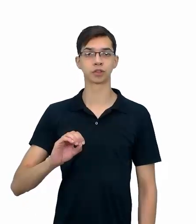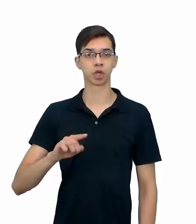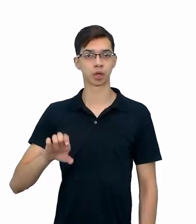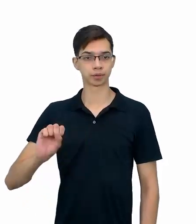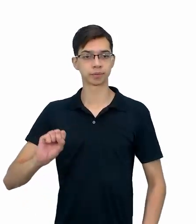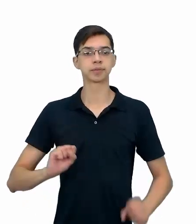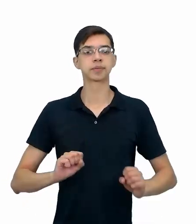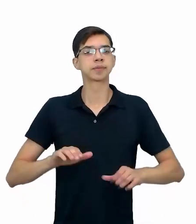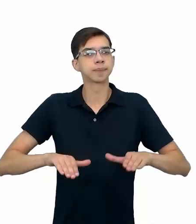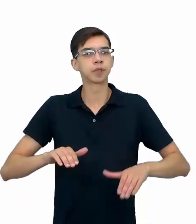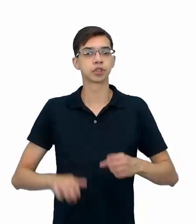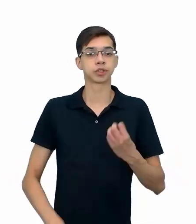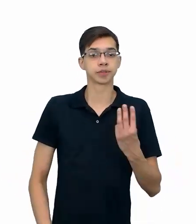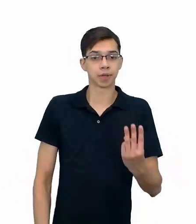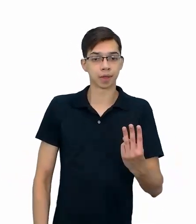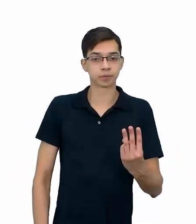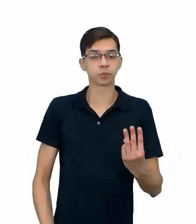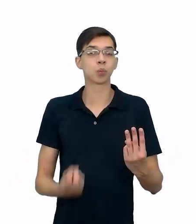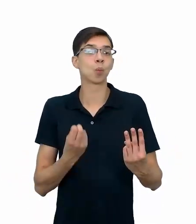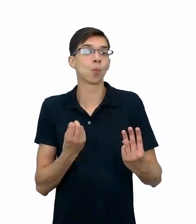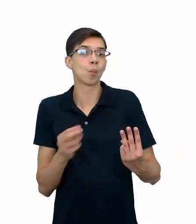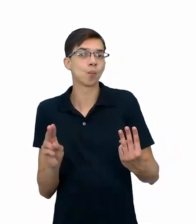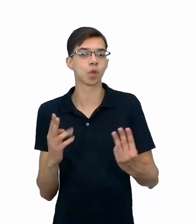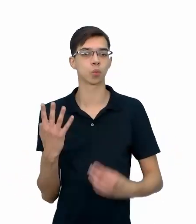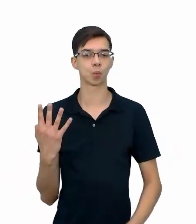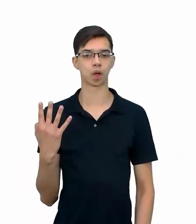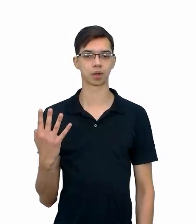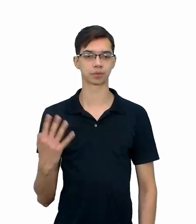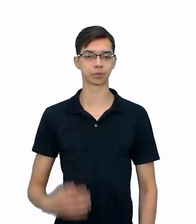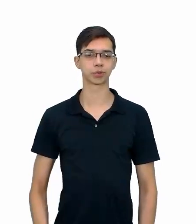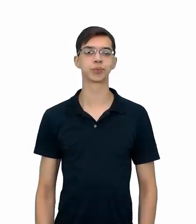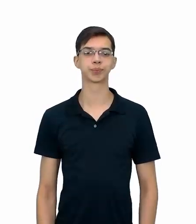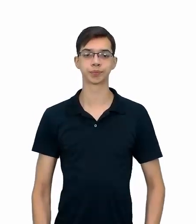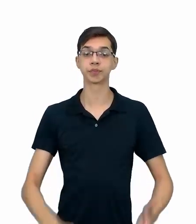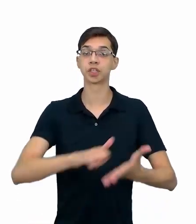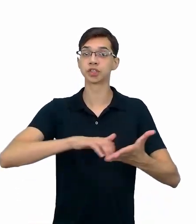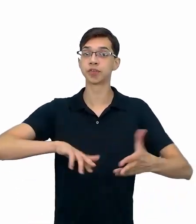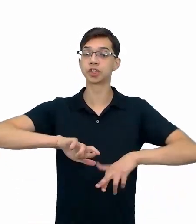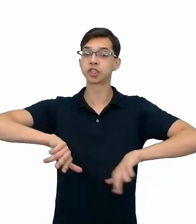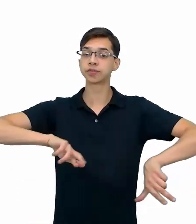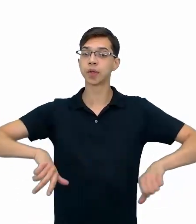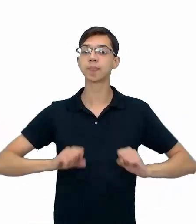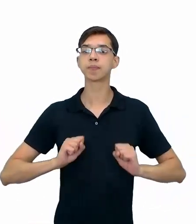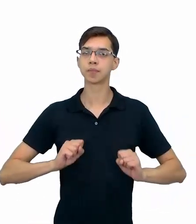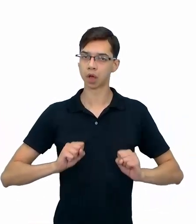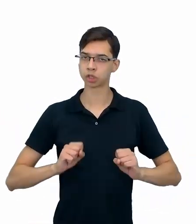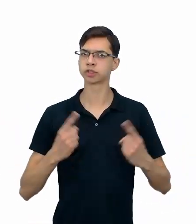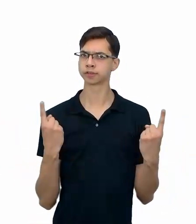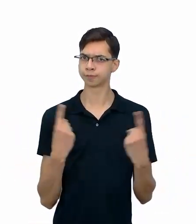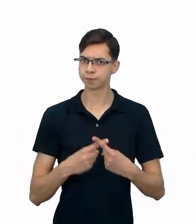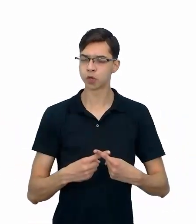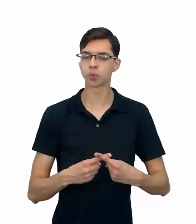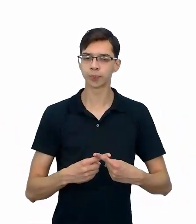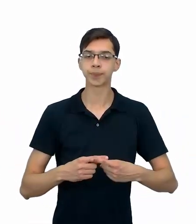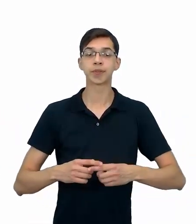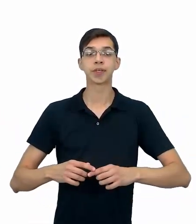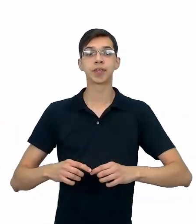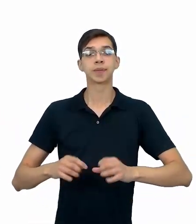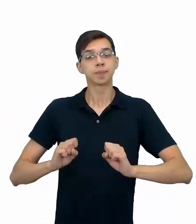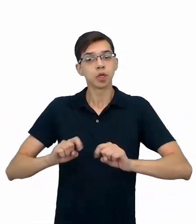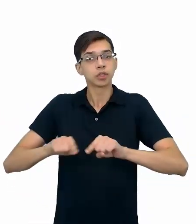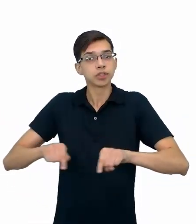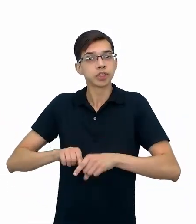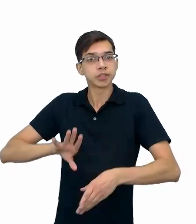e desafiadoras, e podem ocorrer fora da sala de aula, laboratório, informática, pátio, no jardim, na